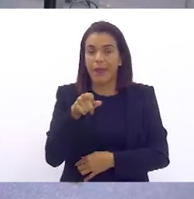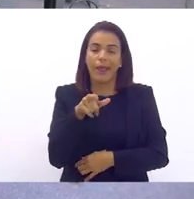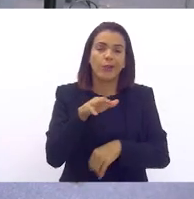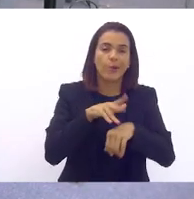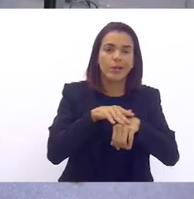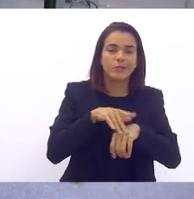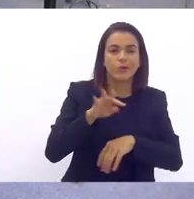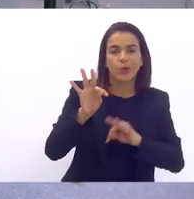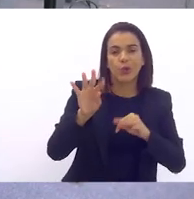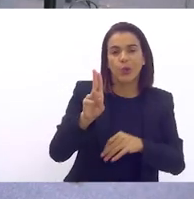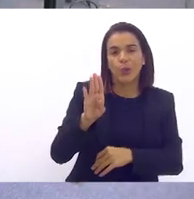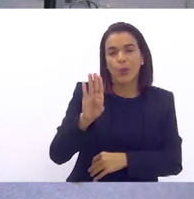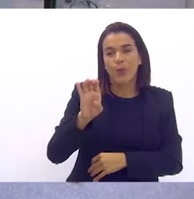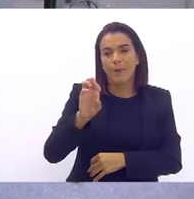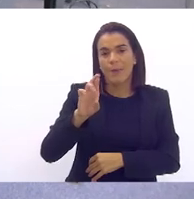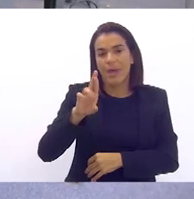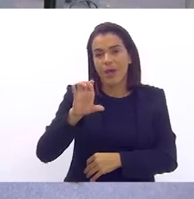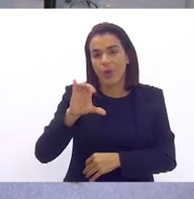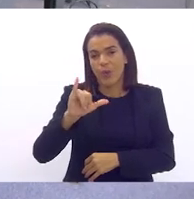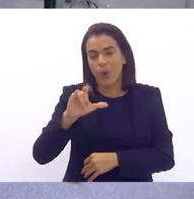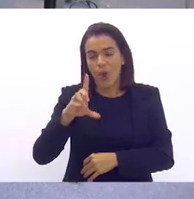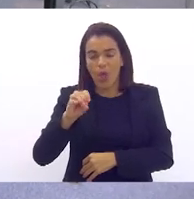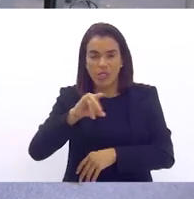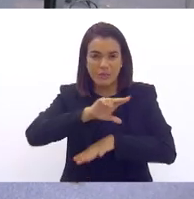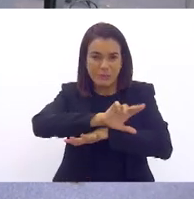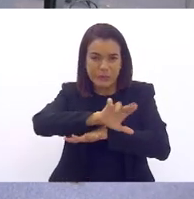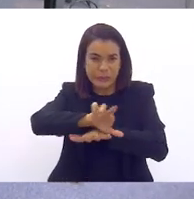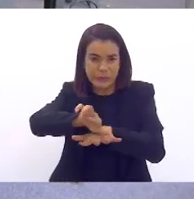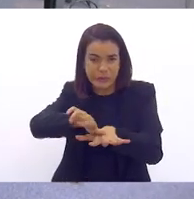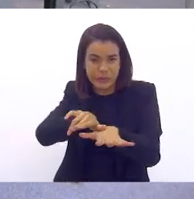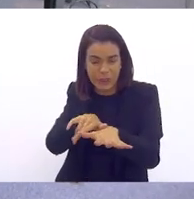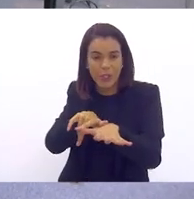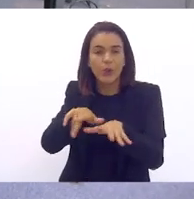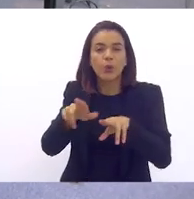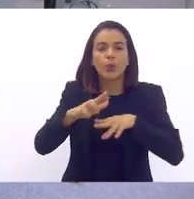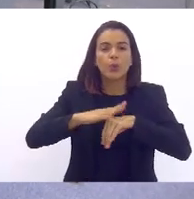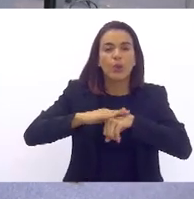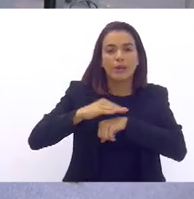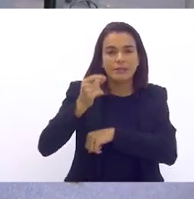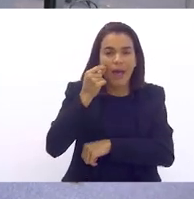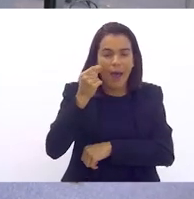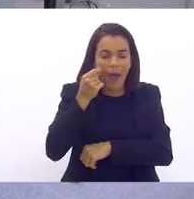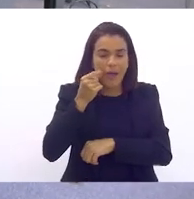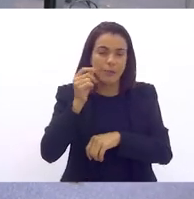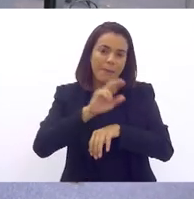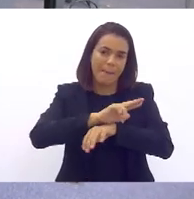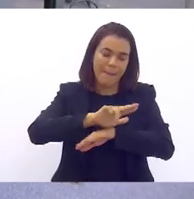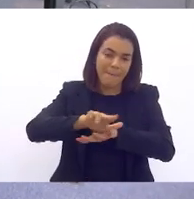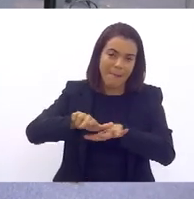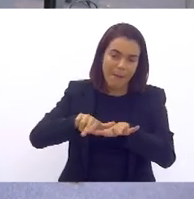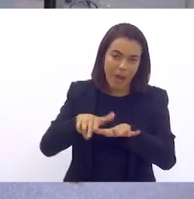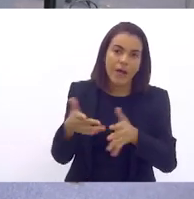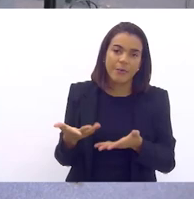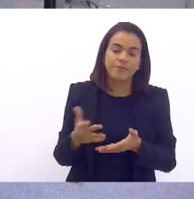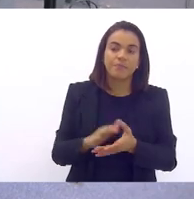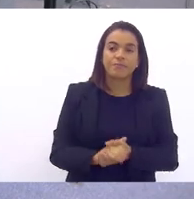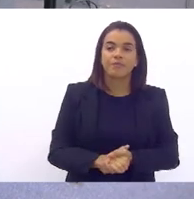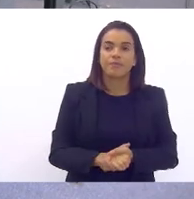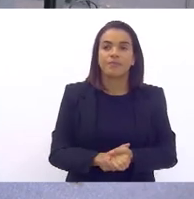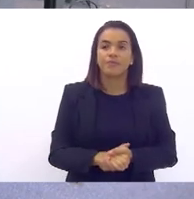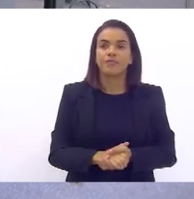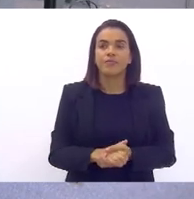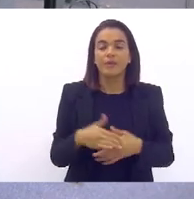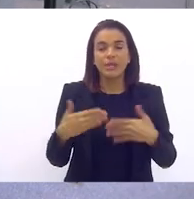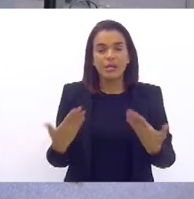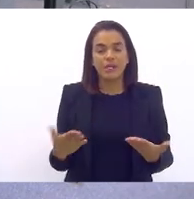tuberculose rancenise leimos leptospirose que poderiam facilmente serem debelados com uma política apropriada